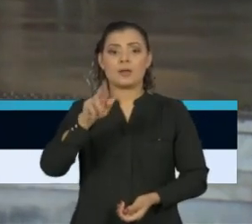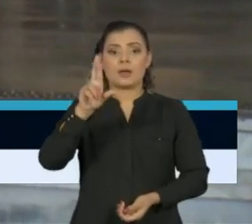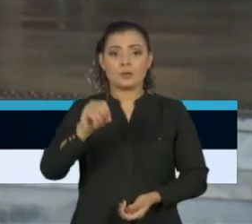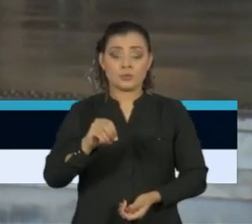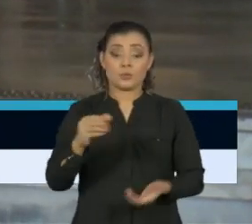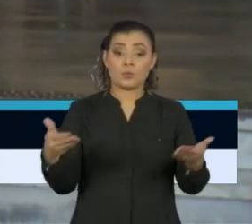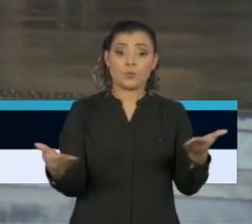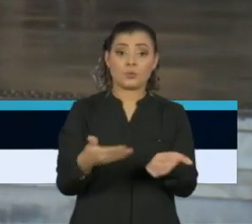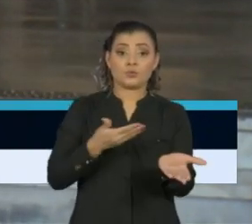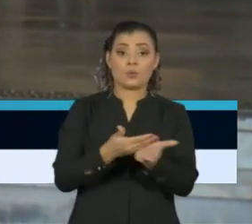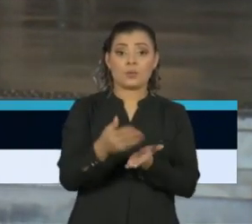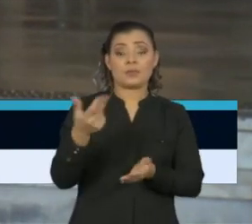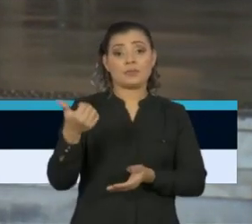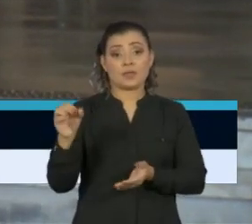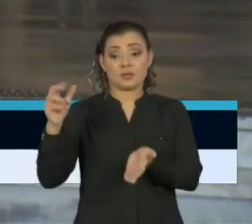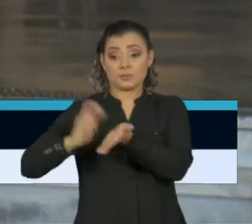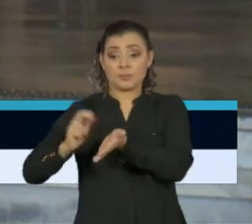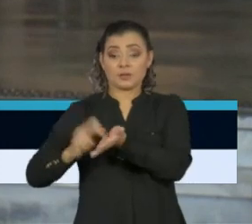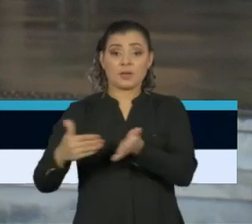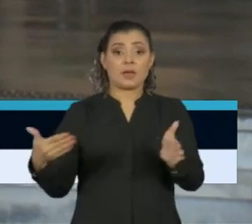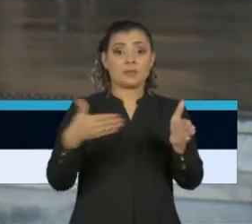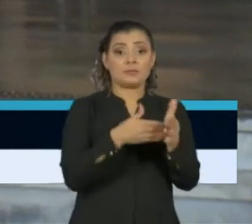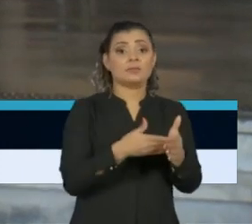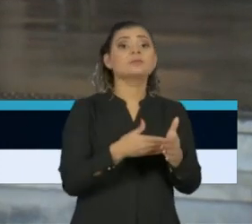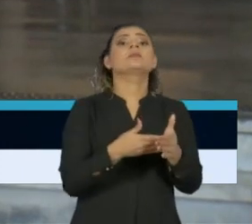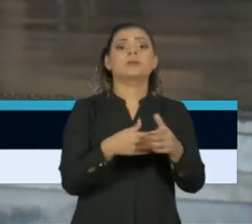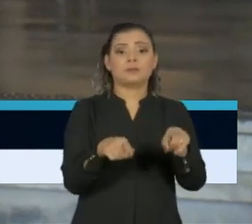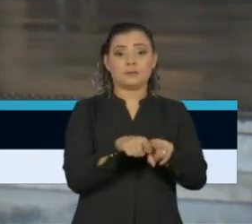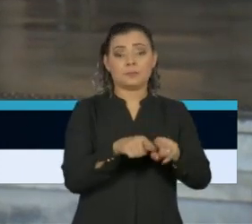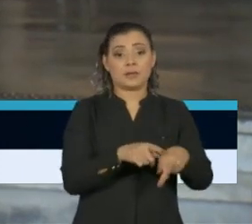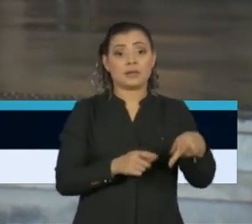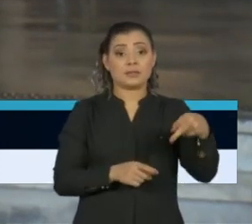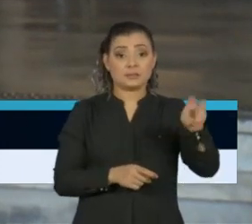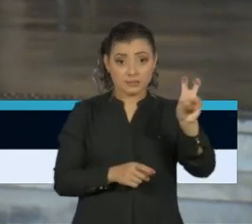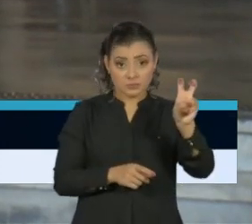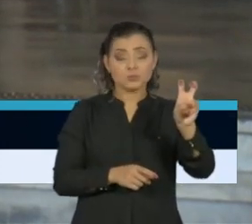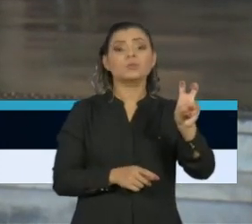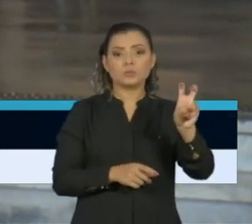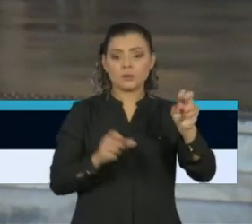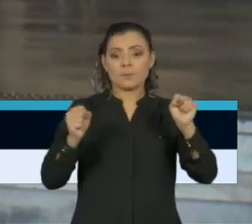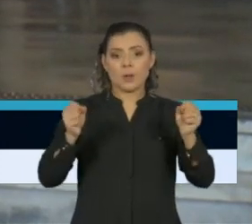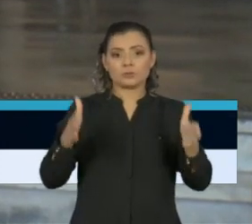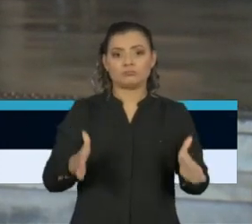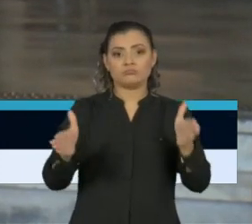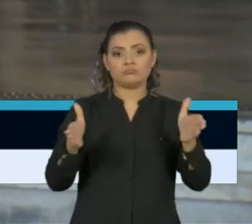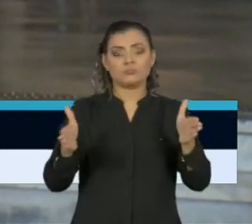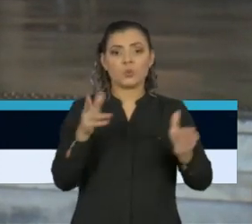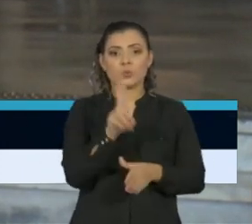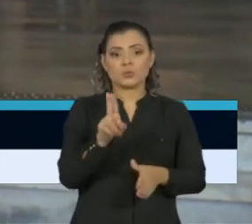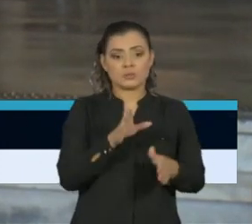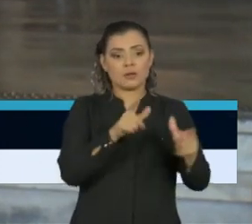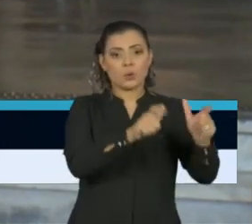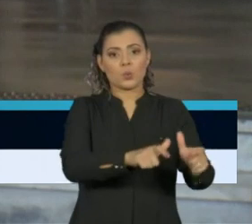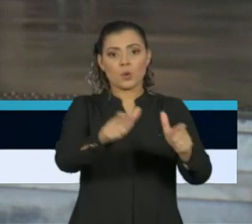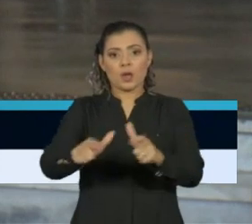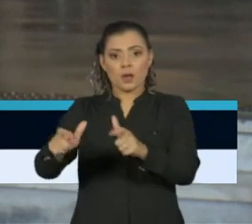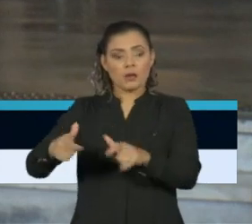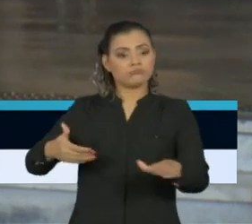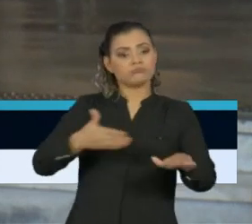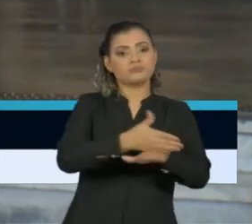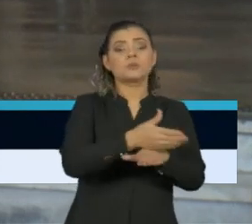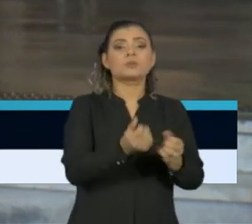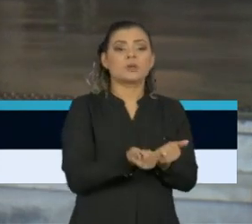das 10 da manhã às 17 horas, as pessoas podem utilizar esses espaços também como espaços de